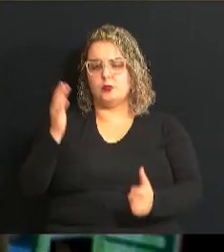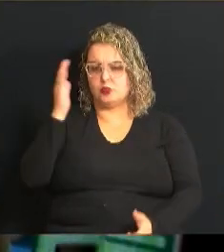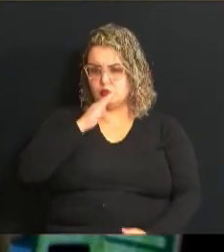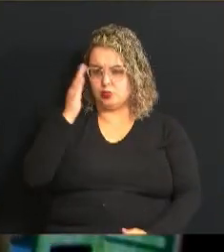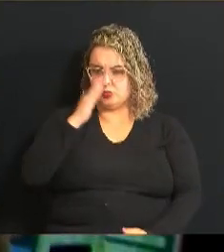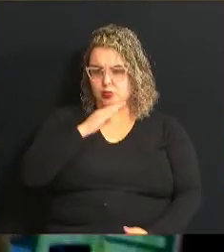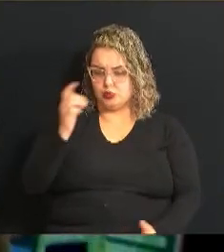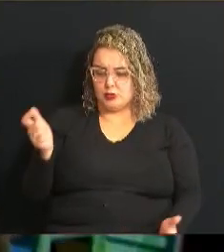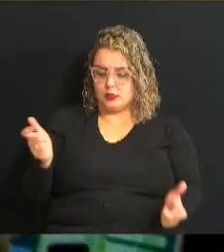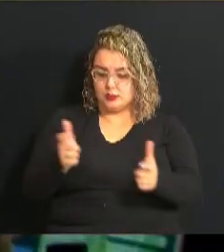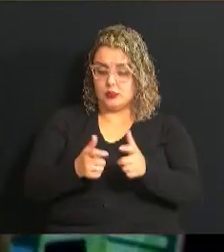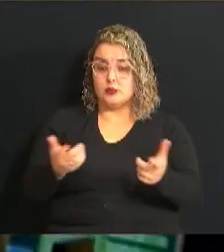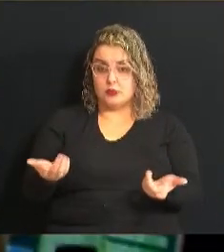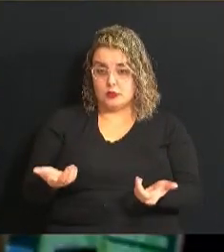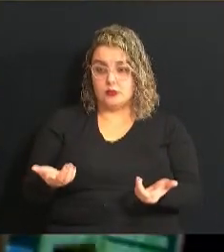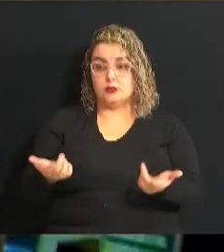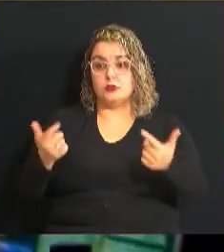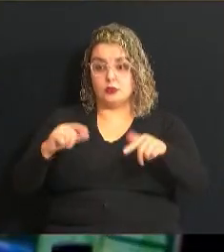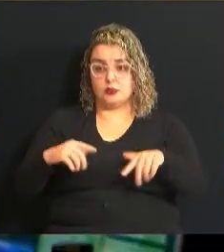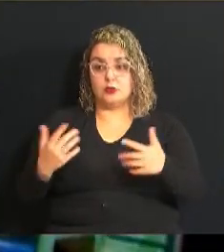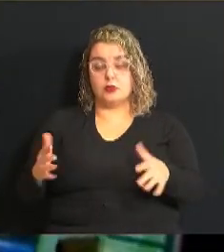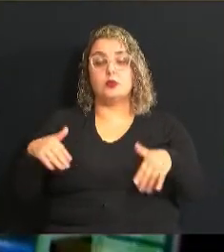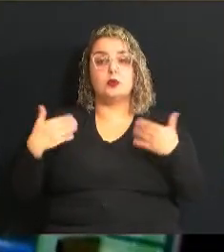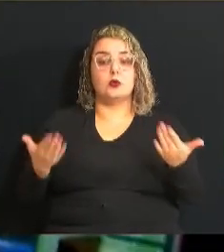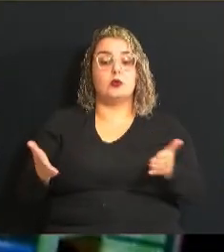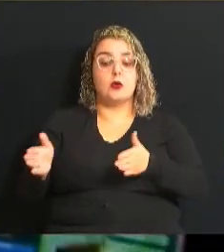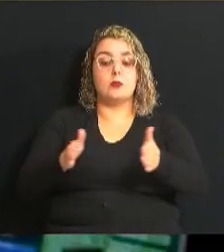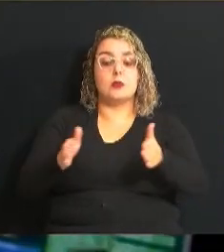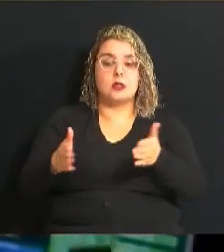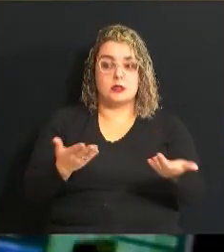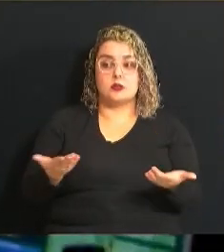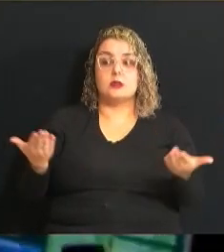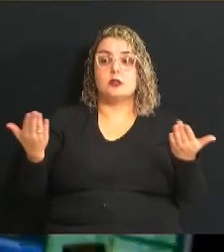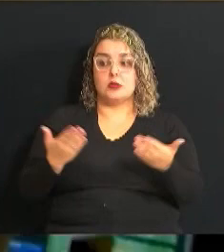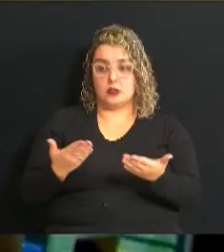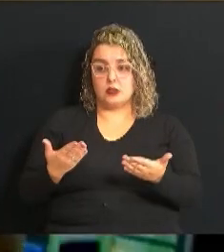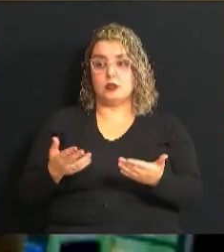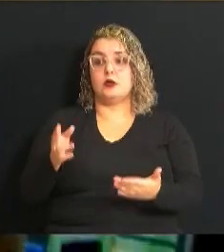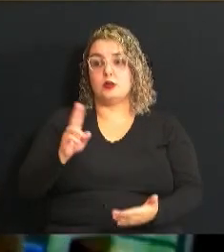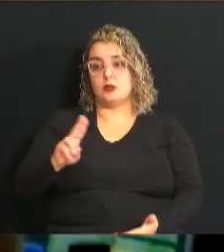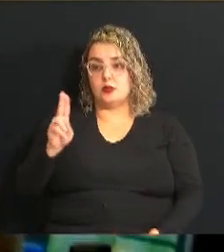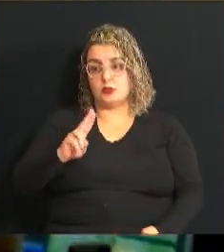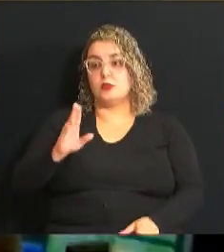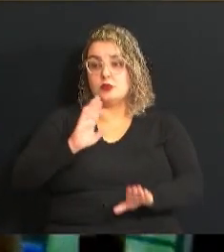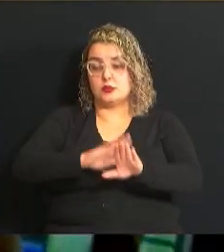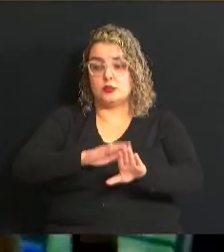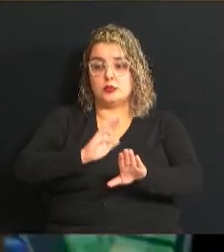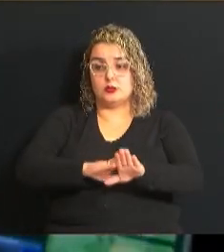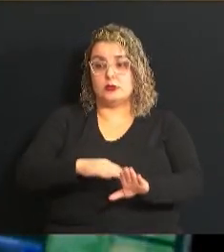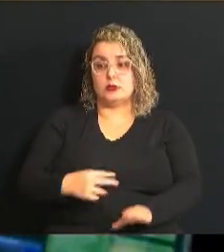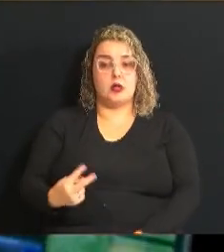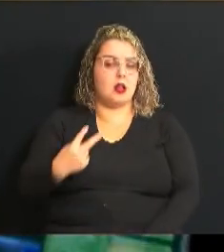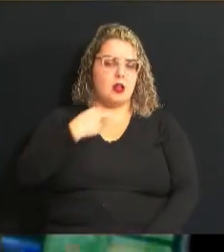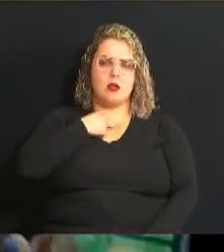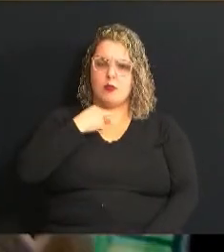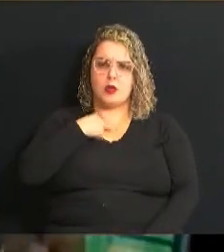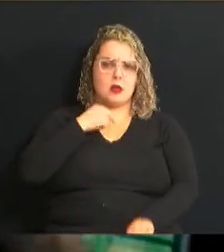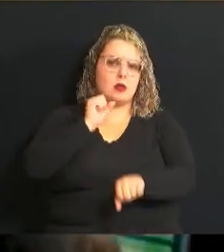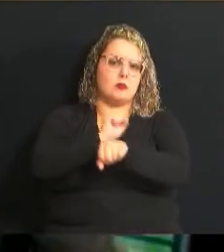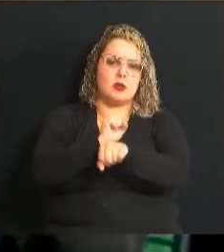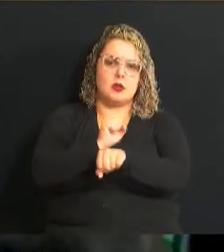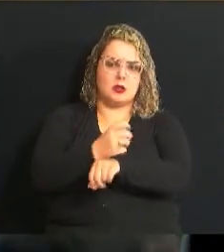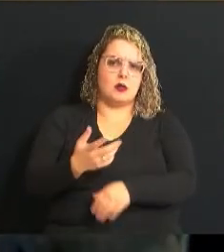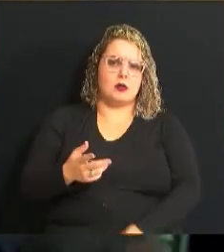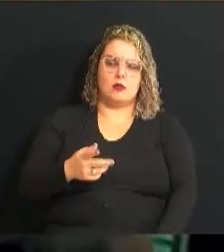do local e qual prazo agora que será implementado essas ações. Então nós não podemos mais esperar, a população não pode